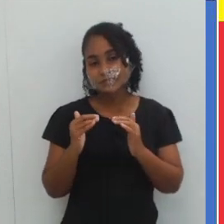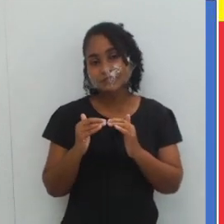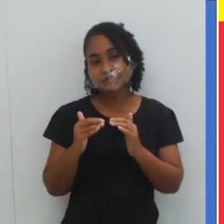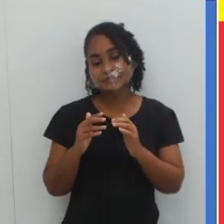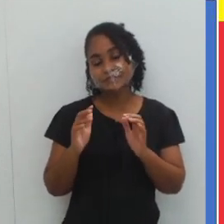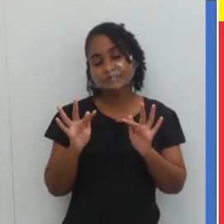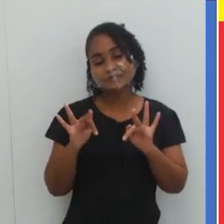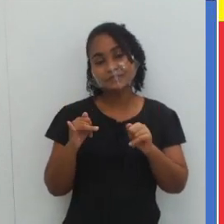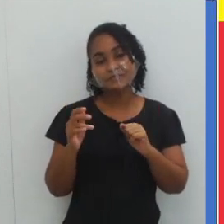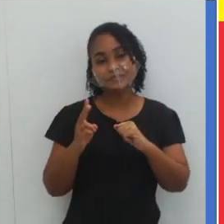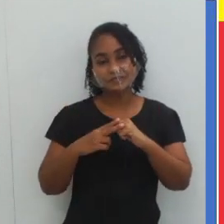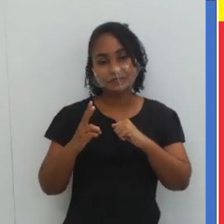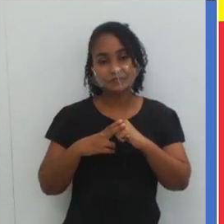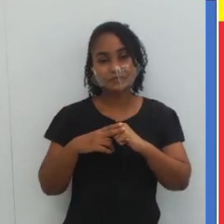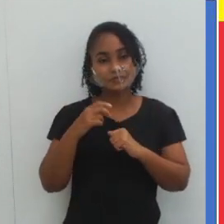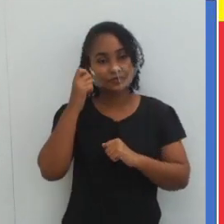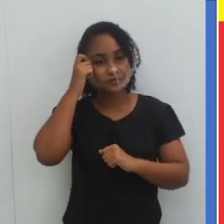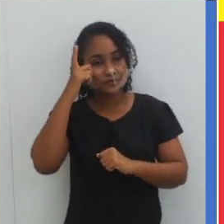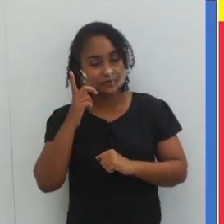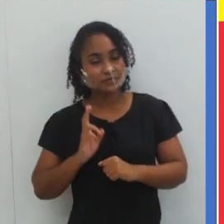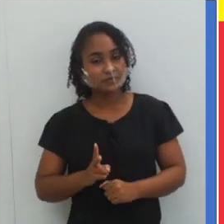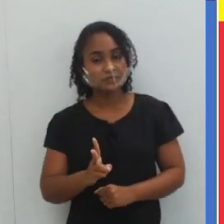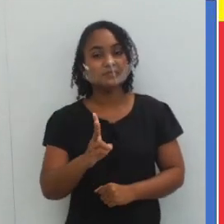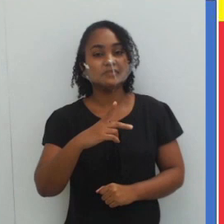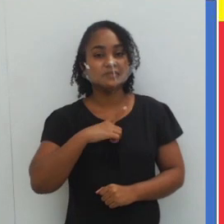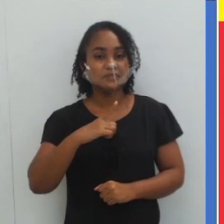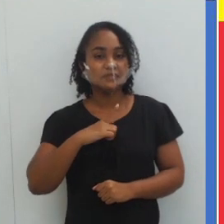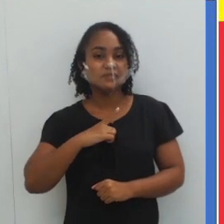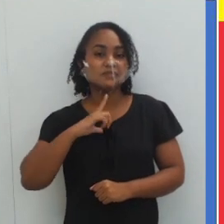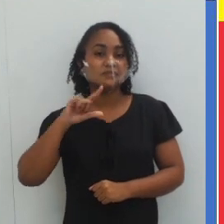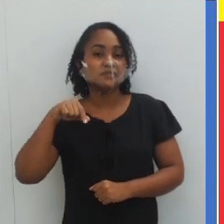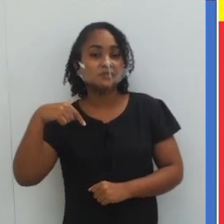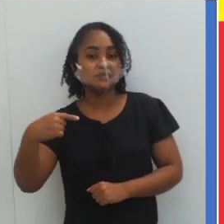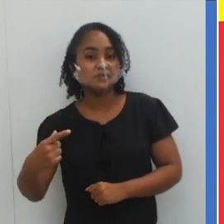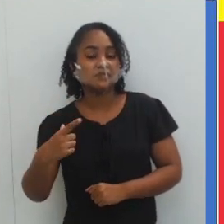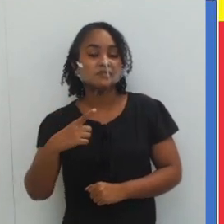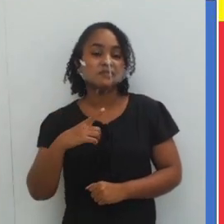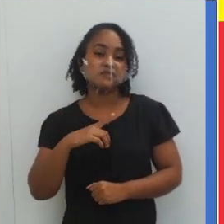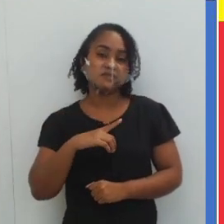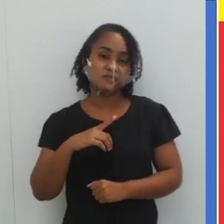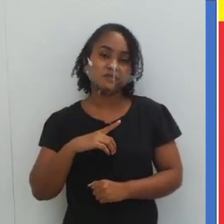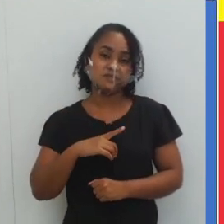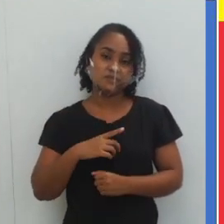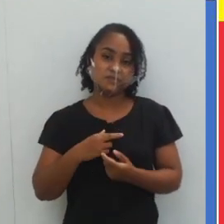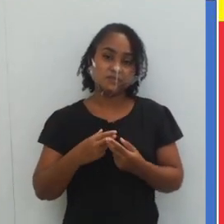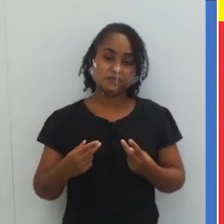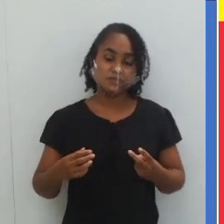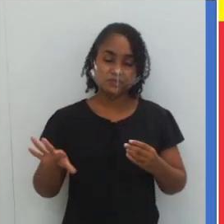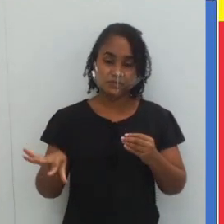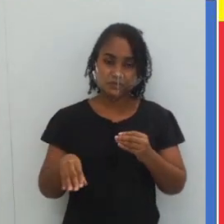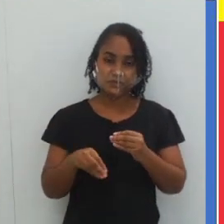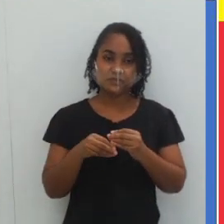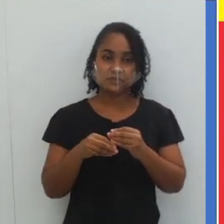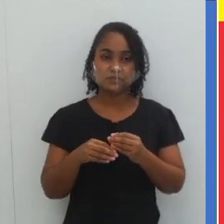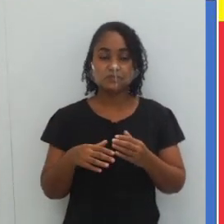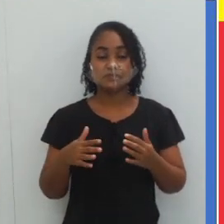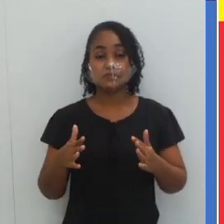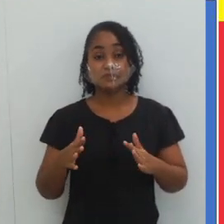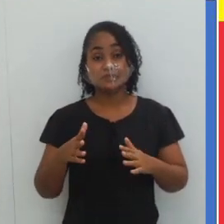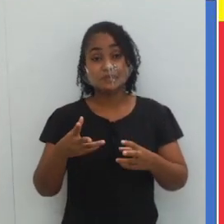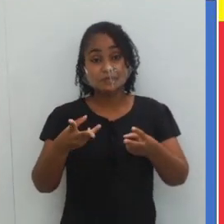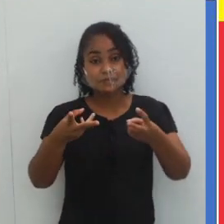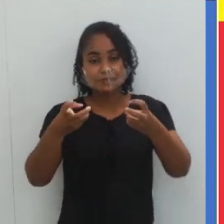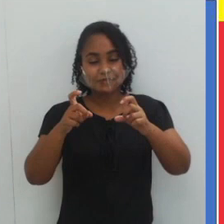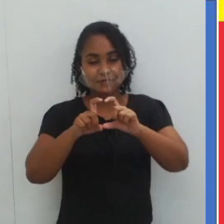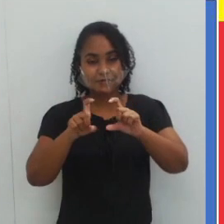ficar ao final aí do verbo para indicar essa ideia de continuidade. O que vier depois a gente entende como complementos.